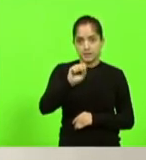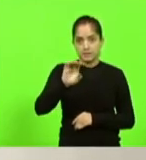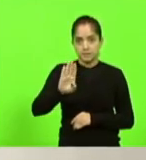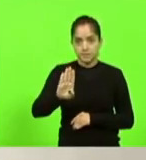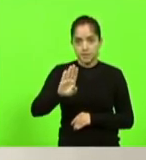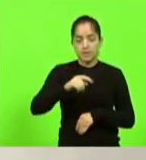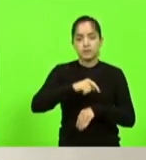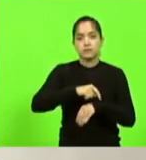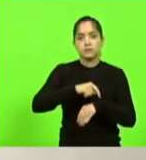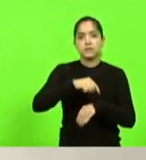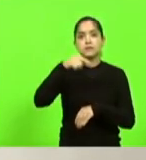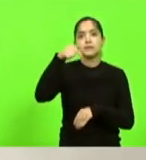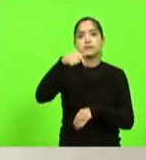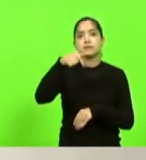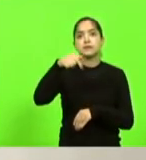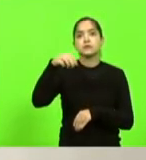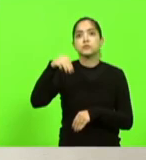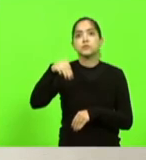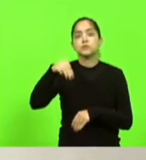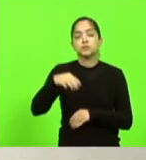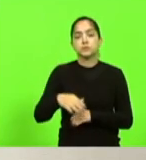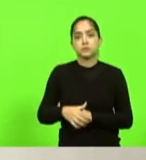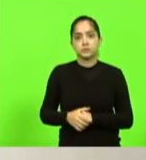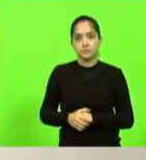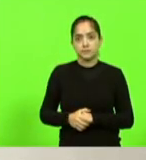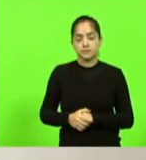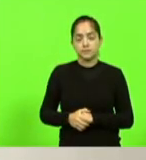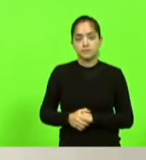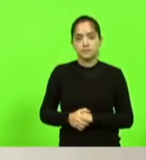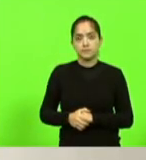7 minutos e 30 segundos.